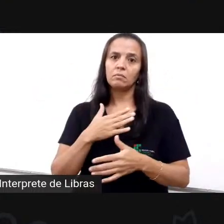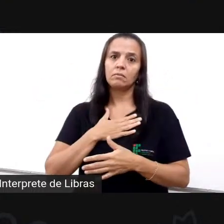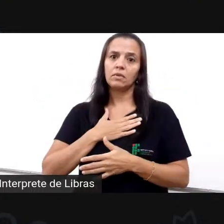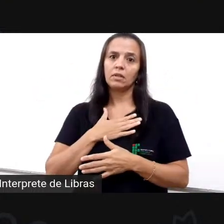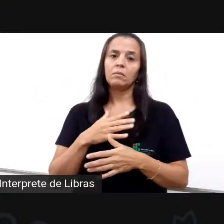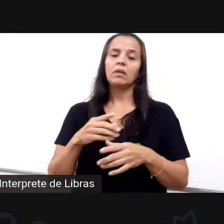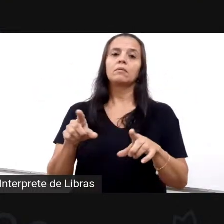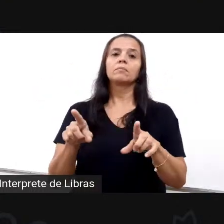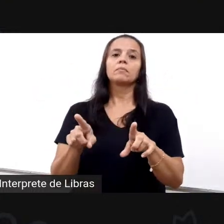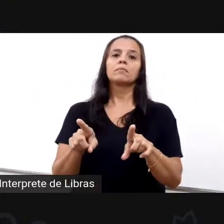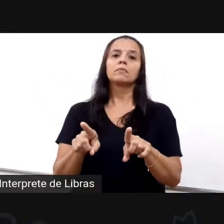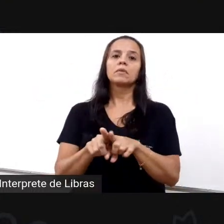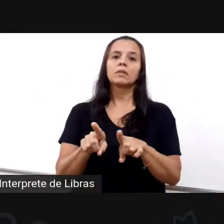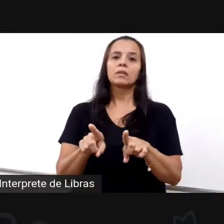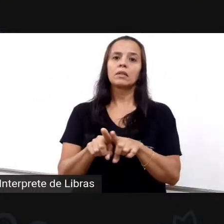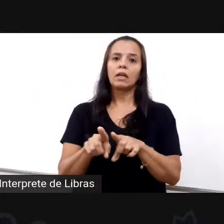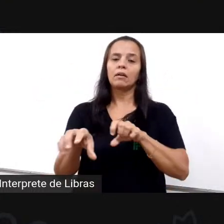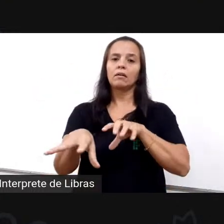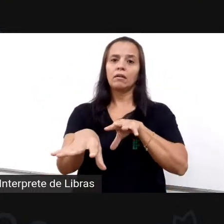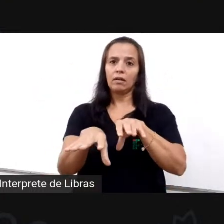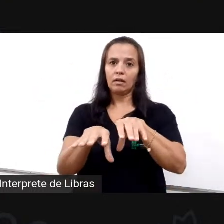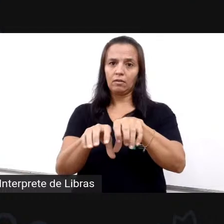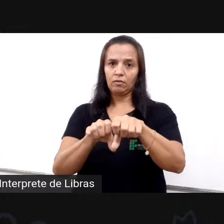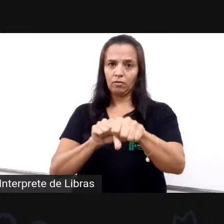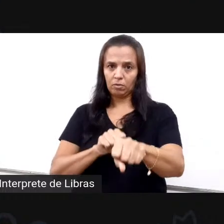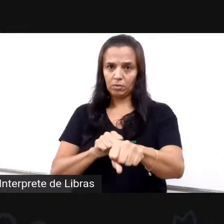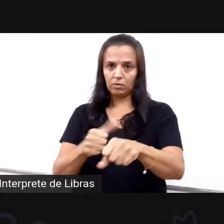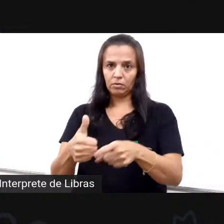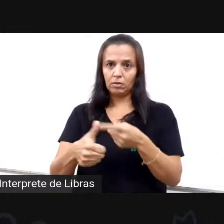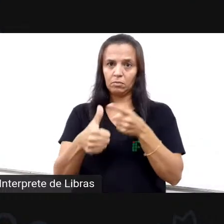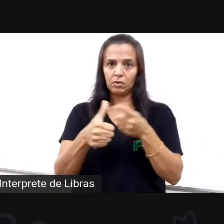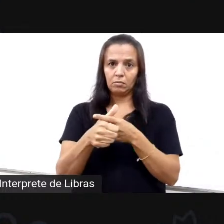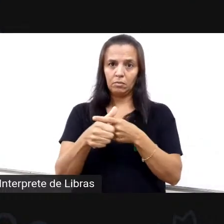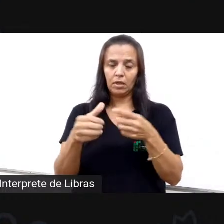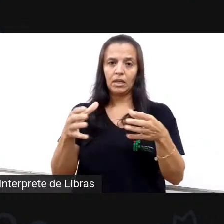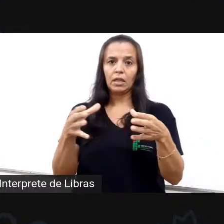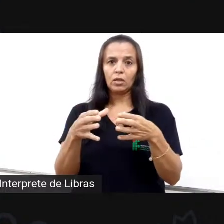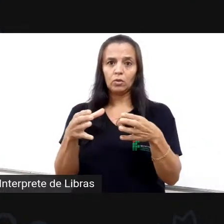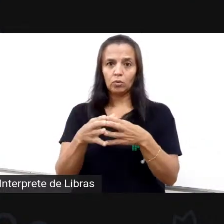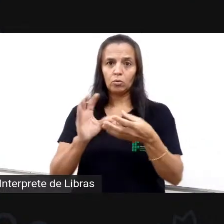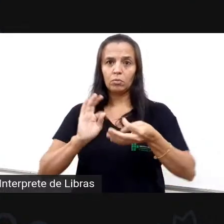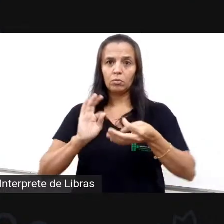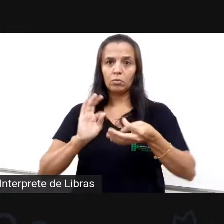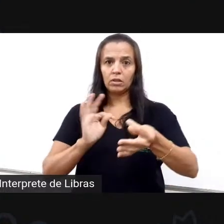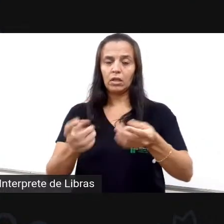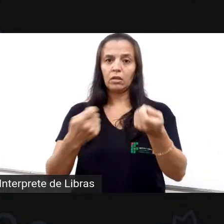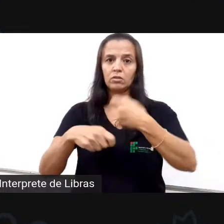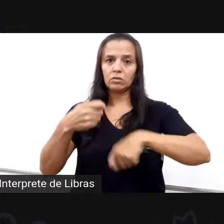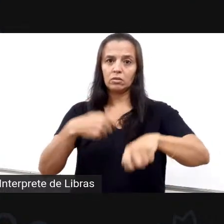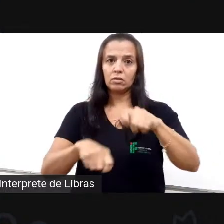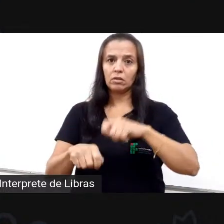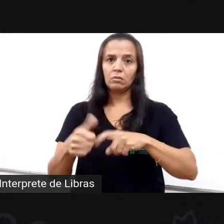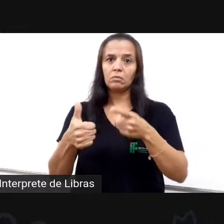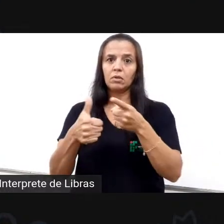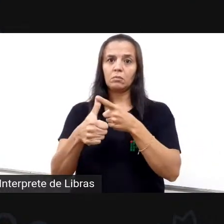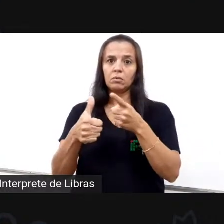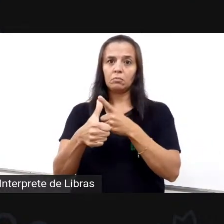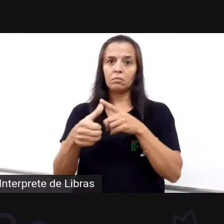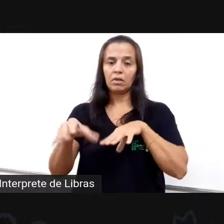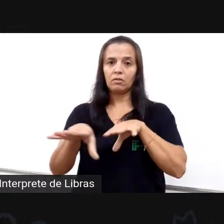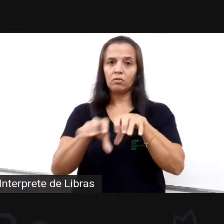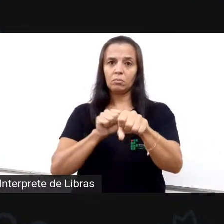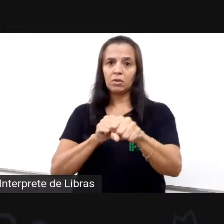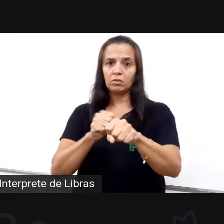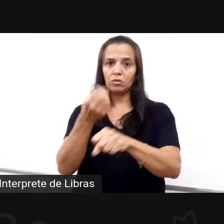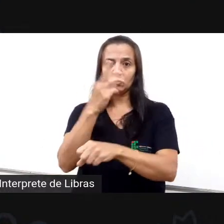Além da formatura da primeira turma do curso técnico em administração, é a minha primeira formatura como